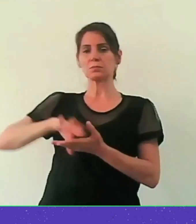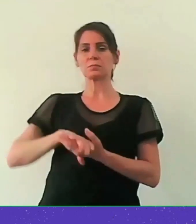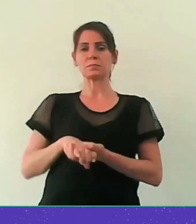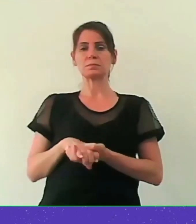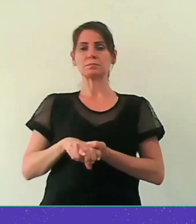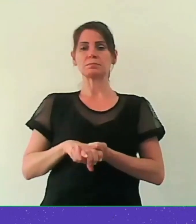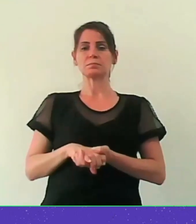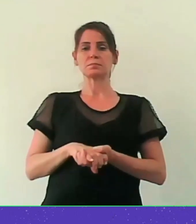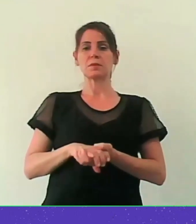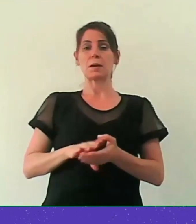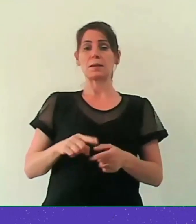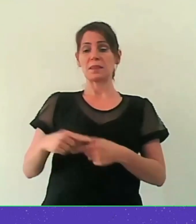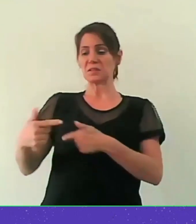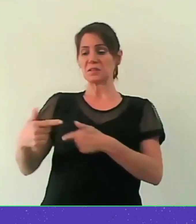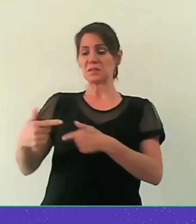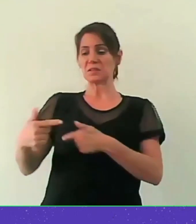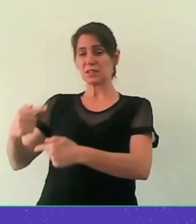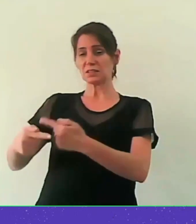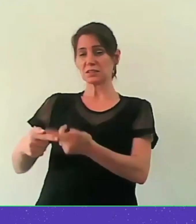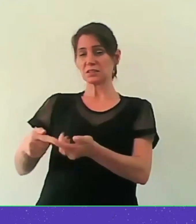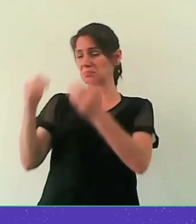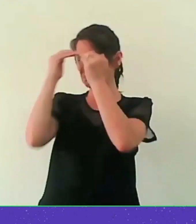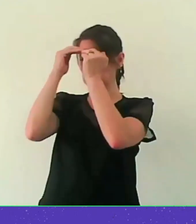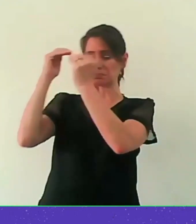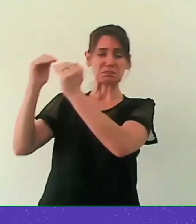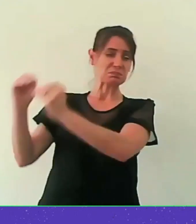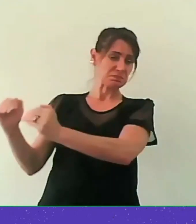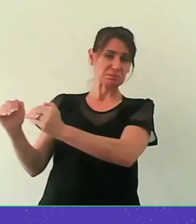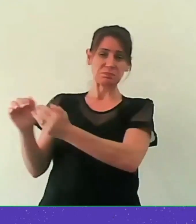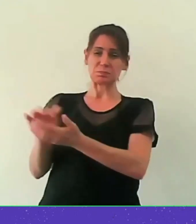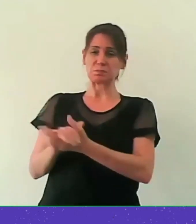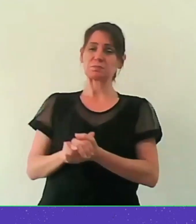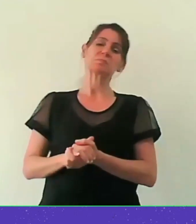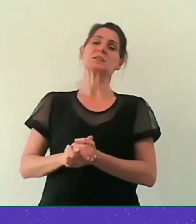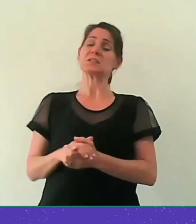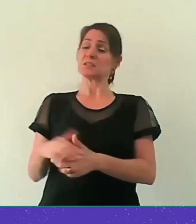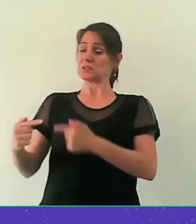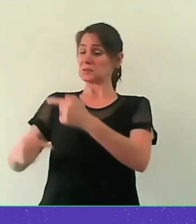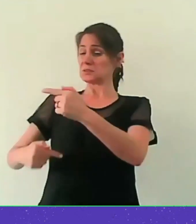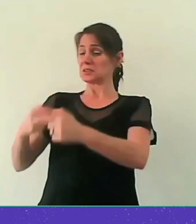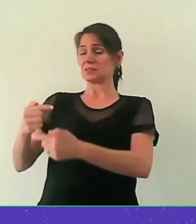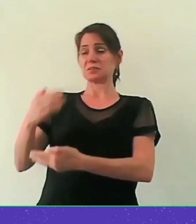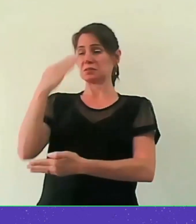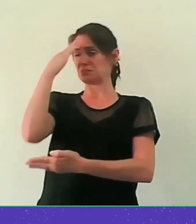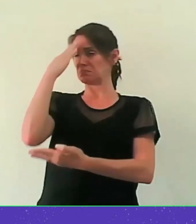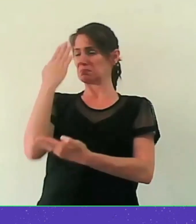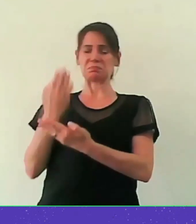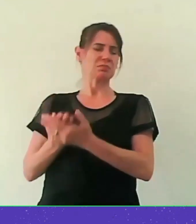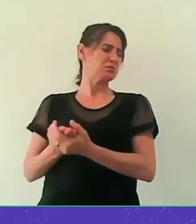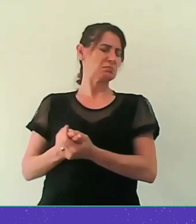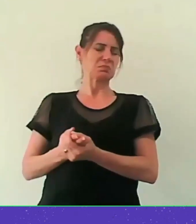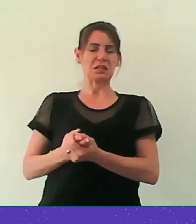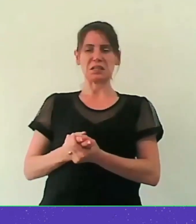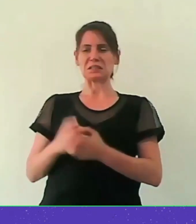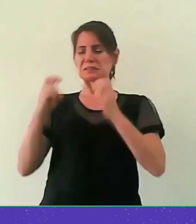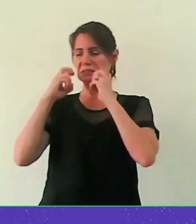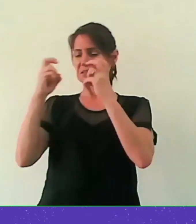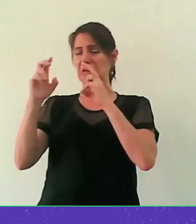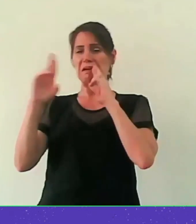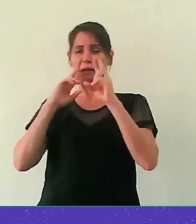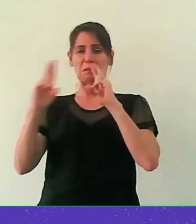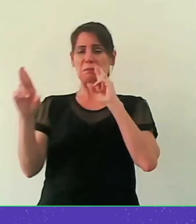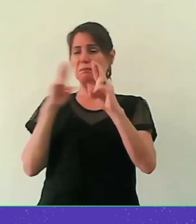Essa geração foi rebelde, essa geração foi incrédula, murmuradora.